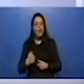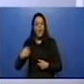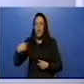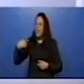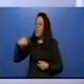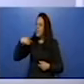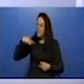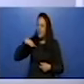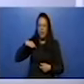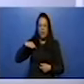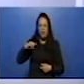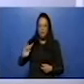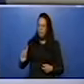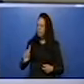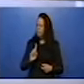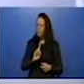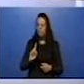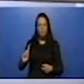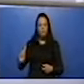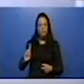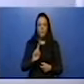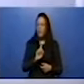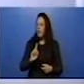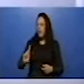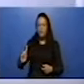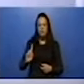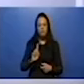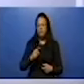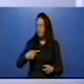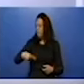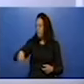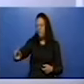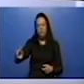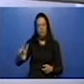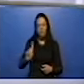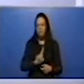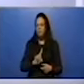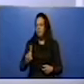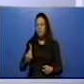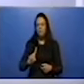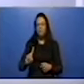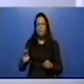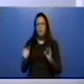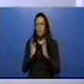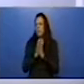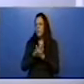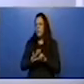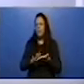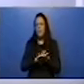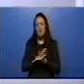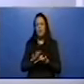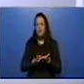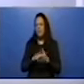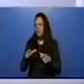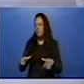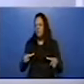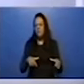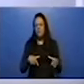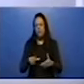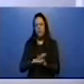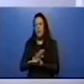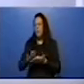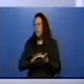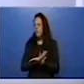didn't. I didn't go anywhere. Não, eu não fui. Eu não fui a lugar algum. Qual que é a regra mesmo?